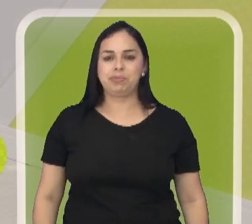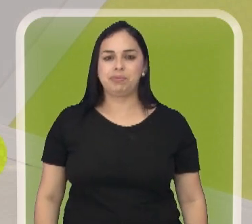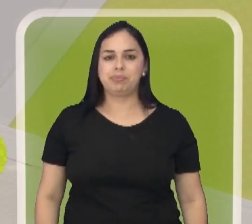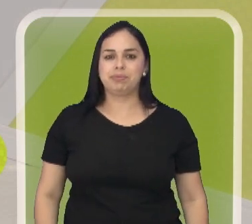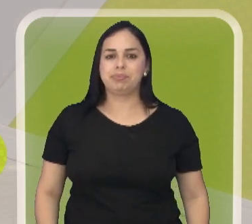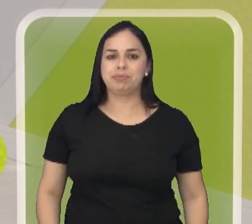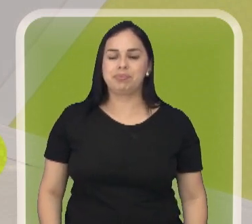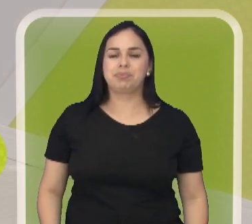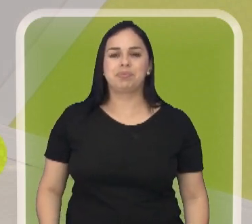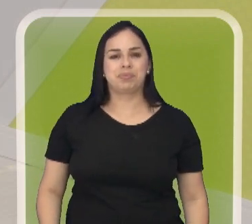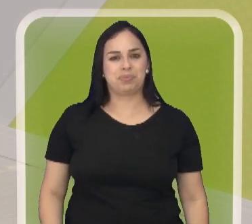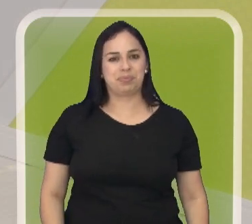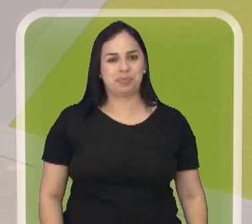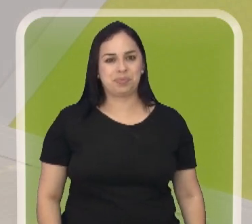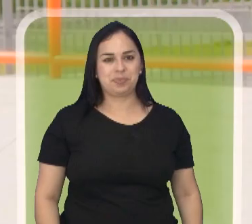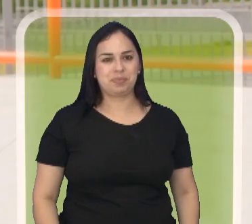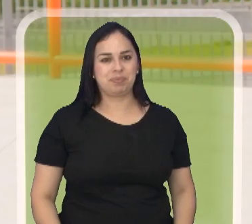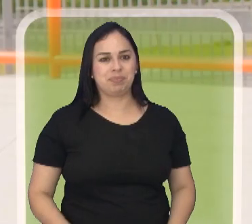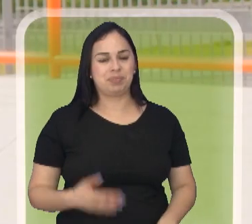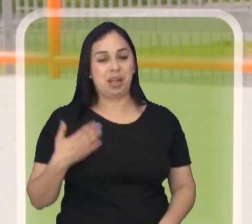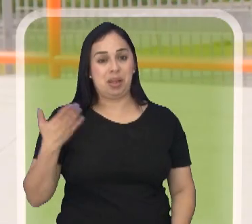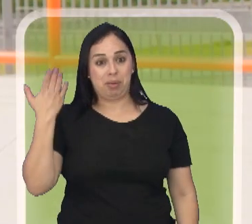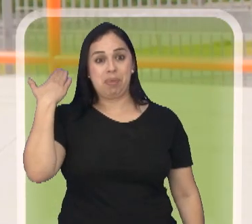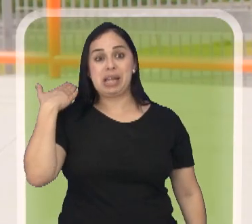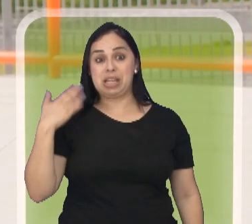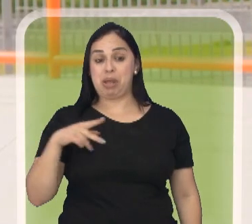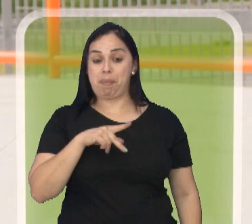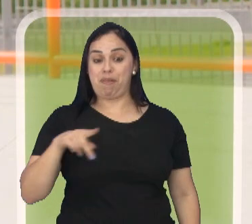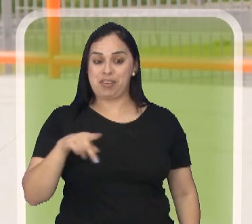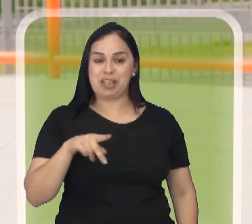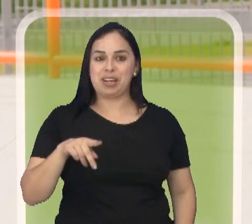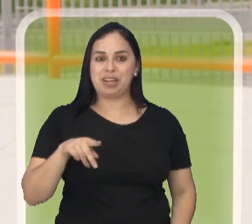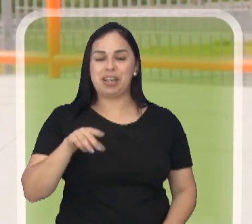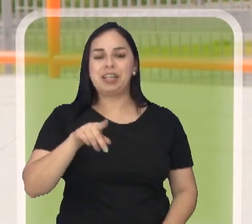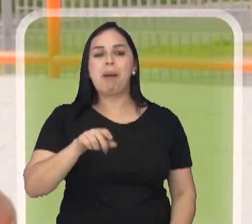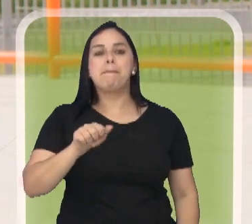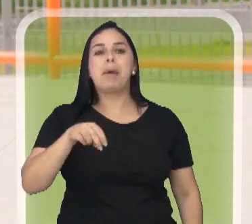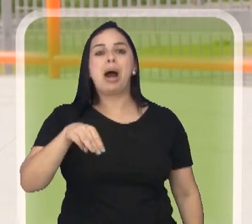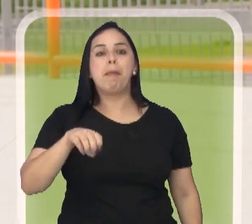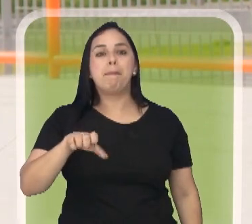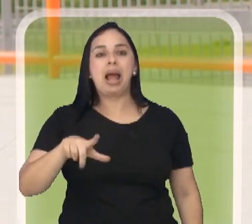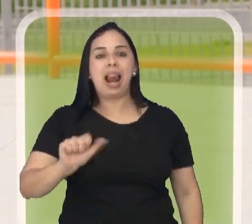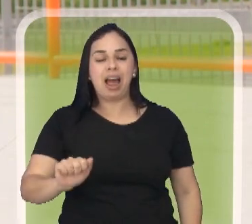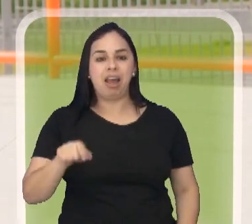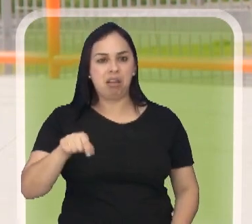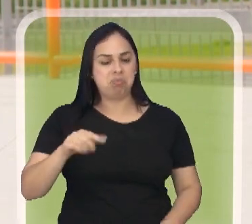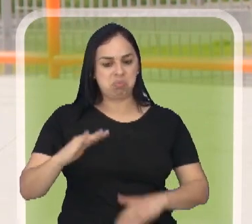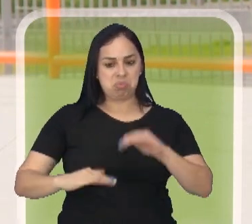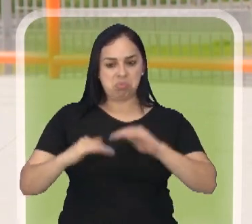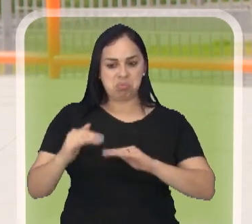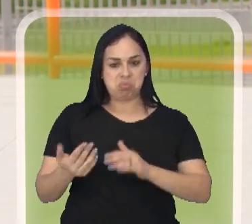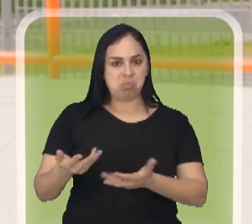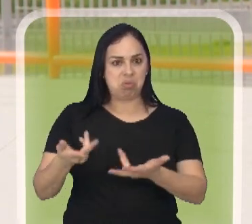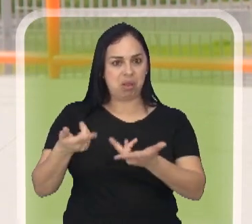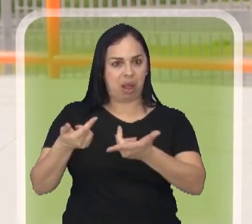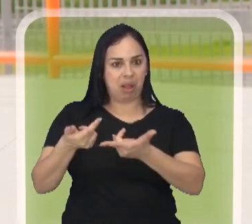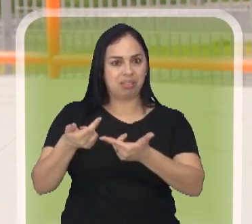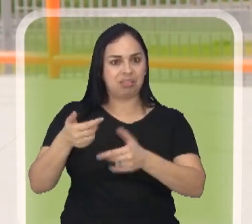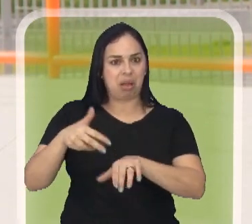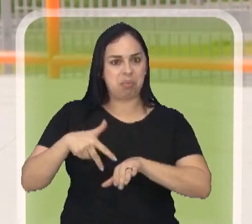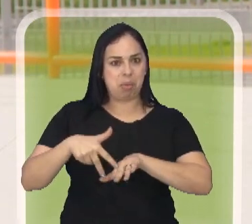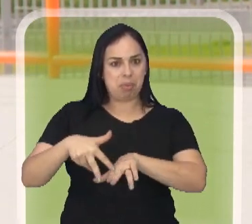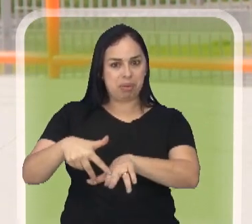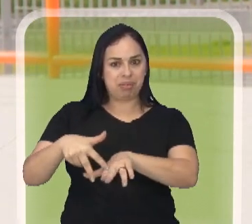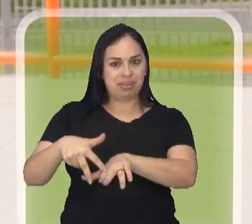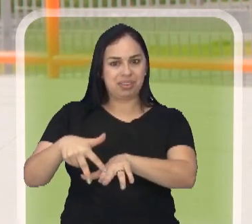A Pamela, no tempo que eu fui professor dela no Colégio Inspira, né, toda essa habilidade que ela tem no skate, né,